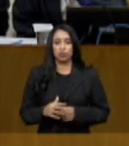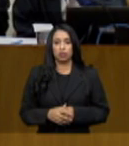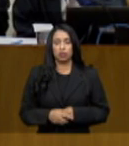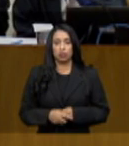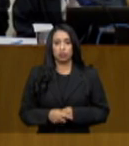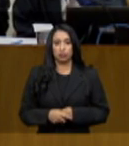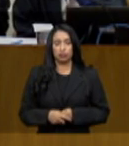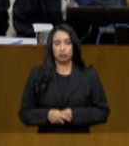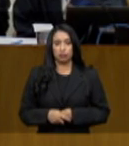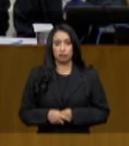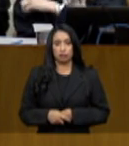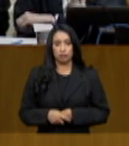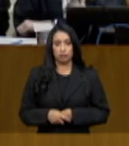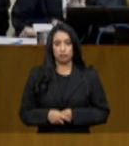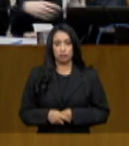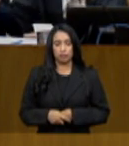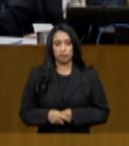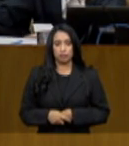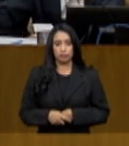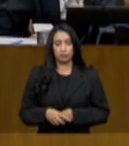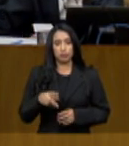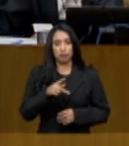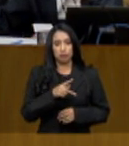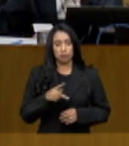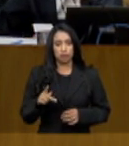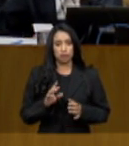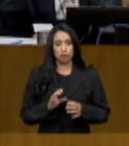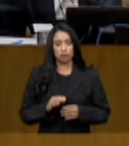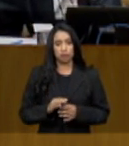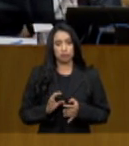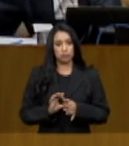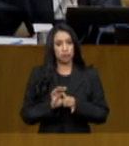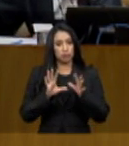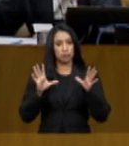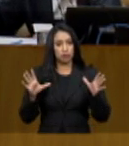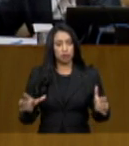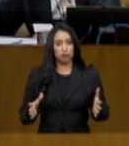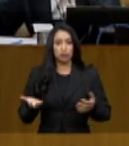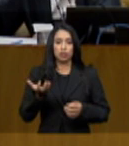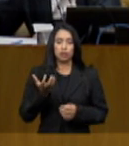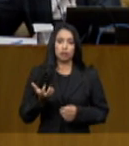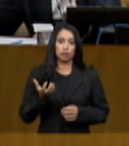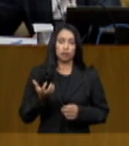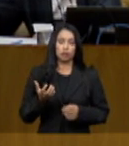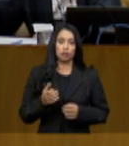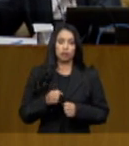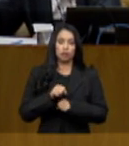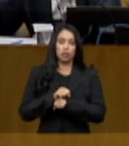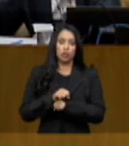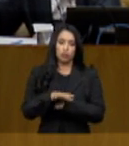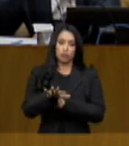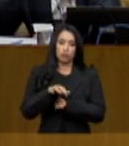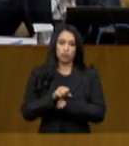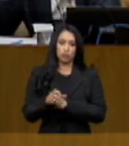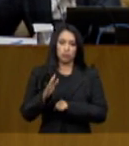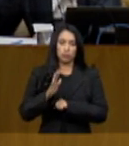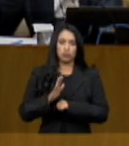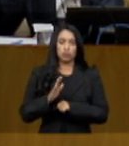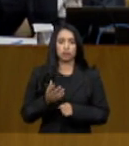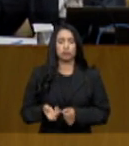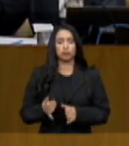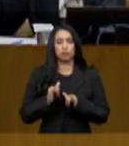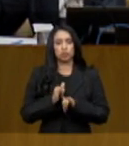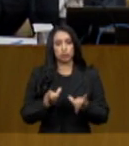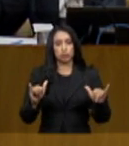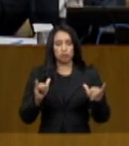procuradores de federal e mente o presidente vossa excelência' me autorizasse o eminente relator me autorizar se você trazer alguns algumas informações práticas